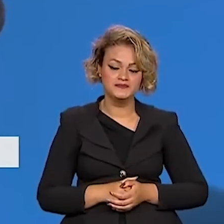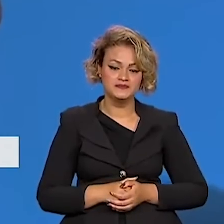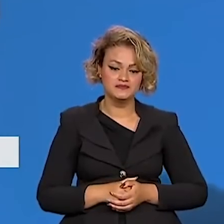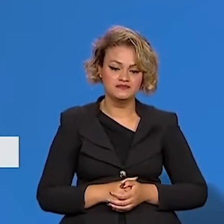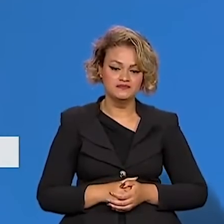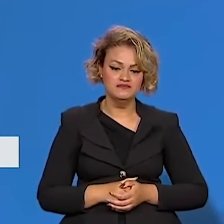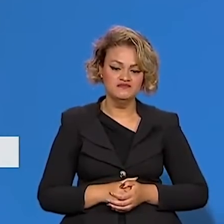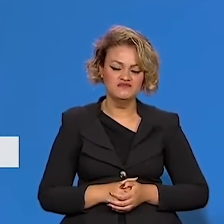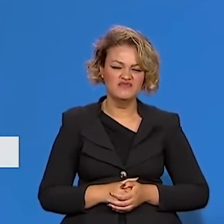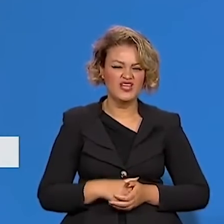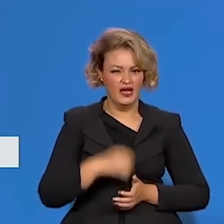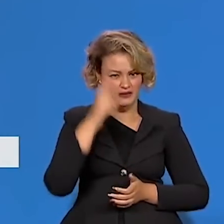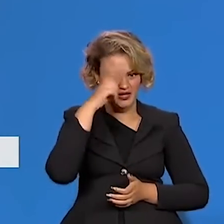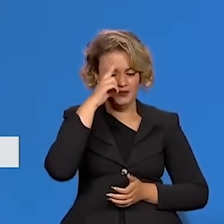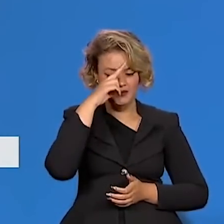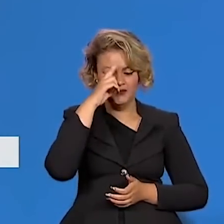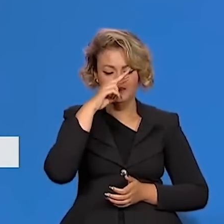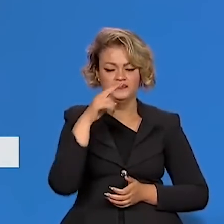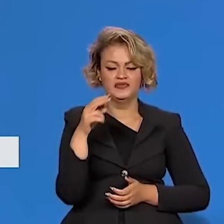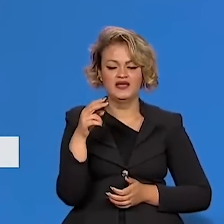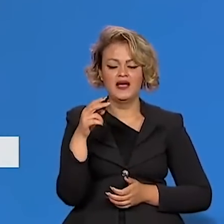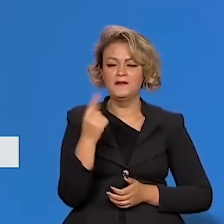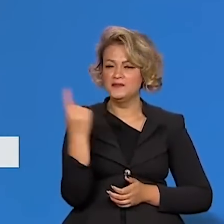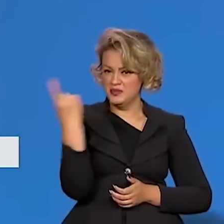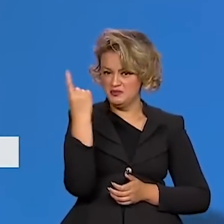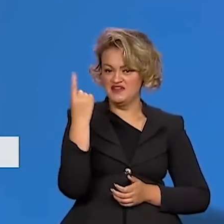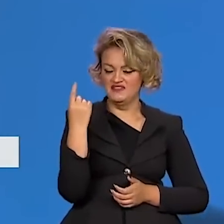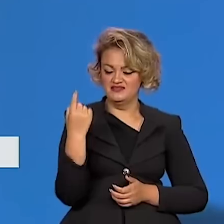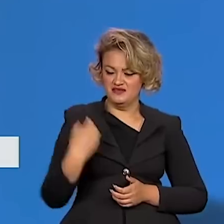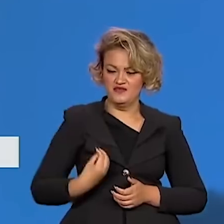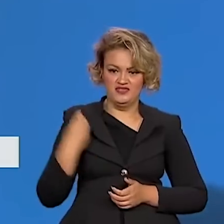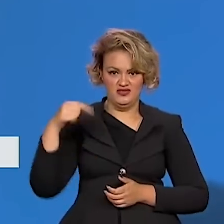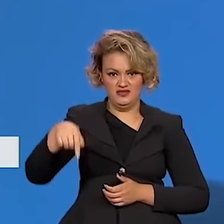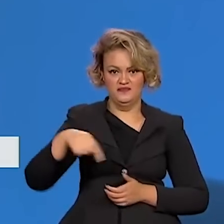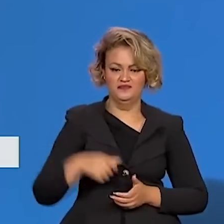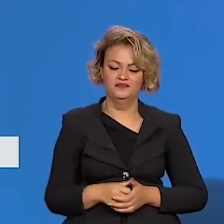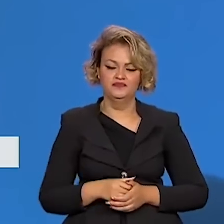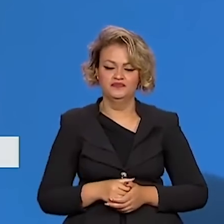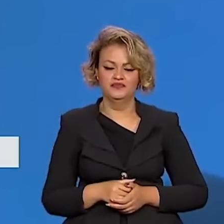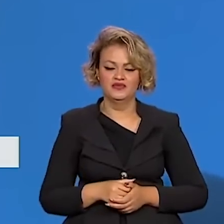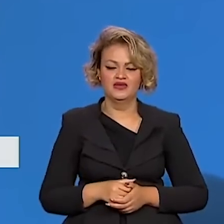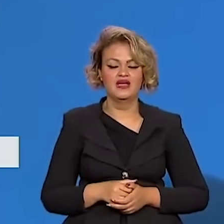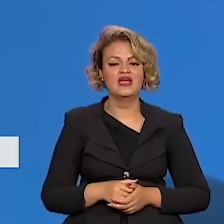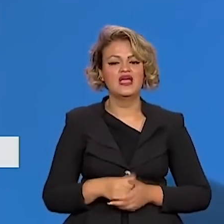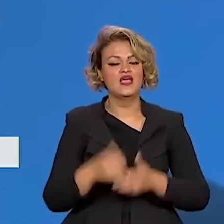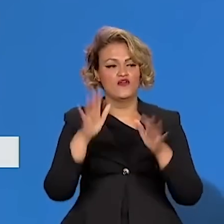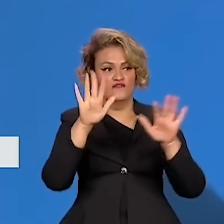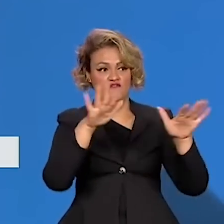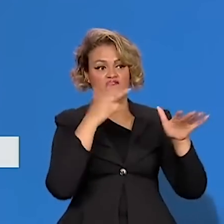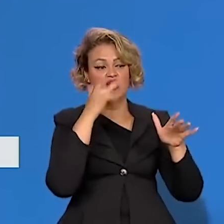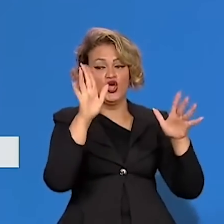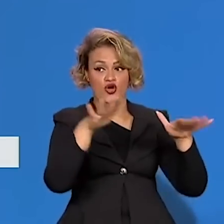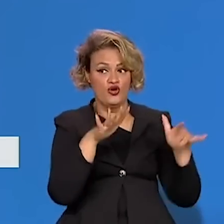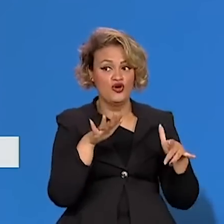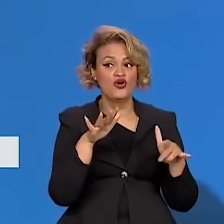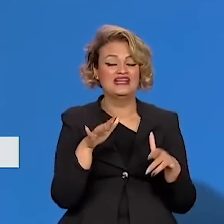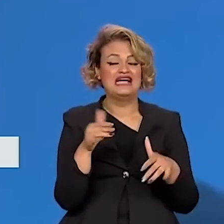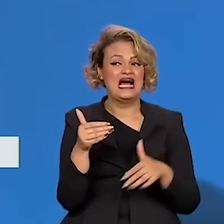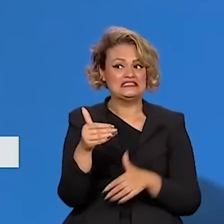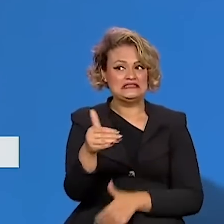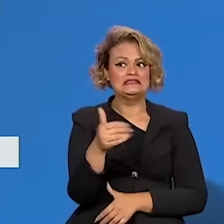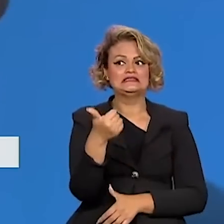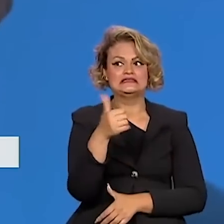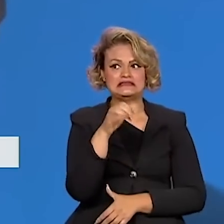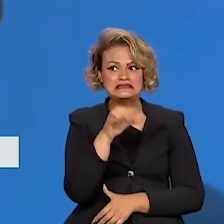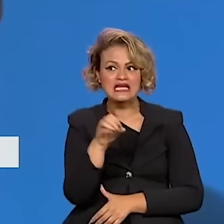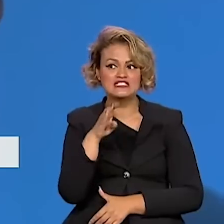eu não esqueço nunca a primeira vez que eu estive aqui em Portugal e que eu dizia nós podemos chegar 10